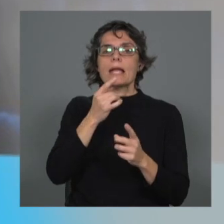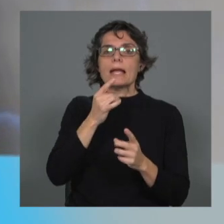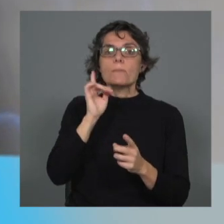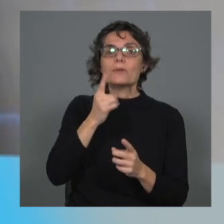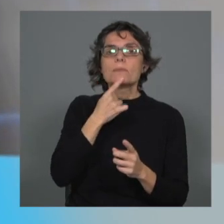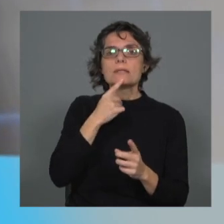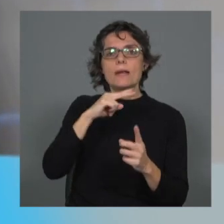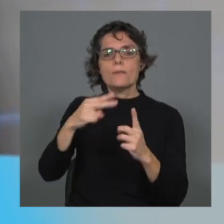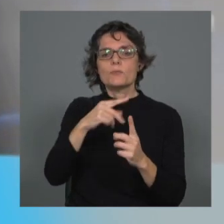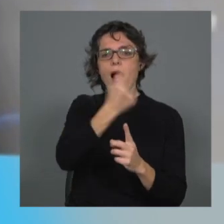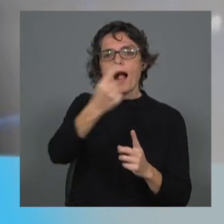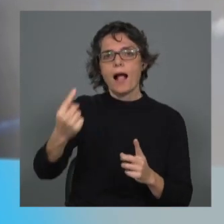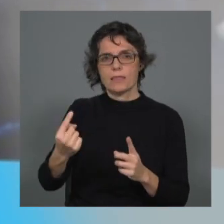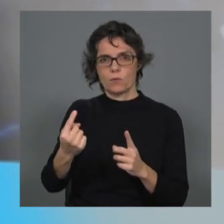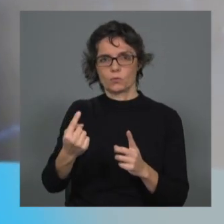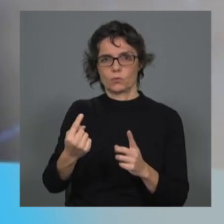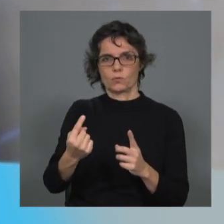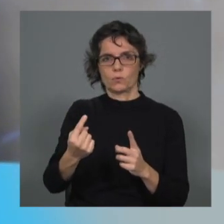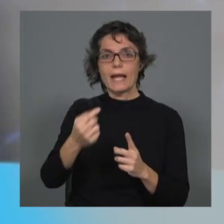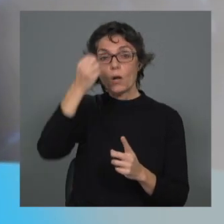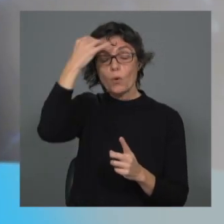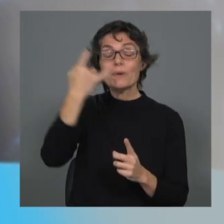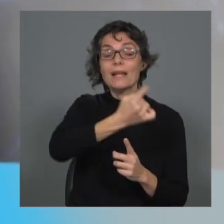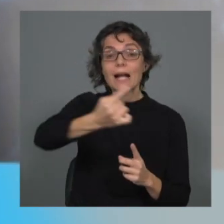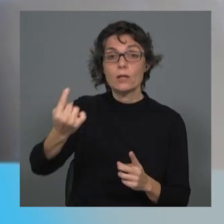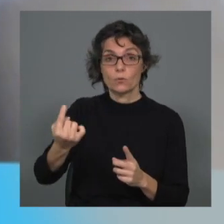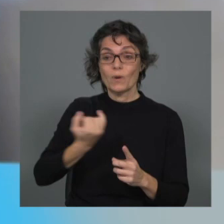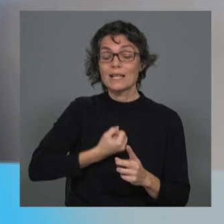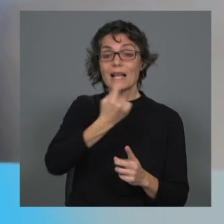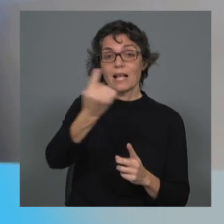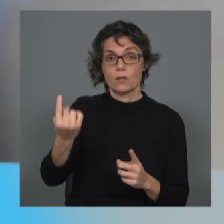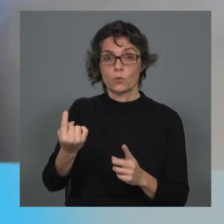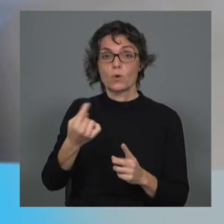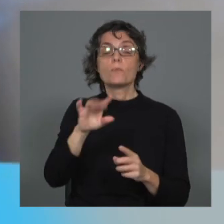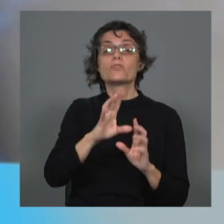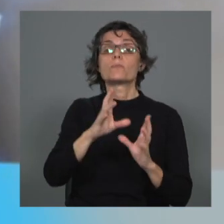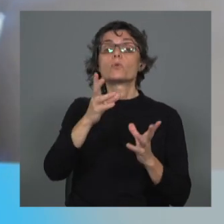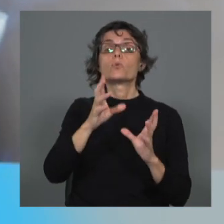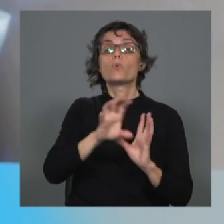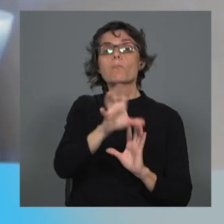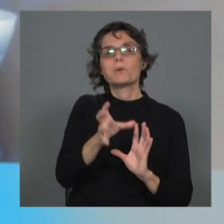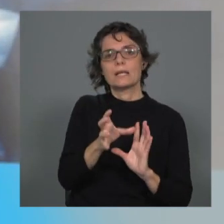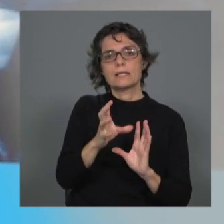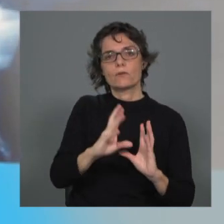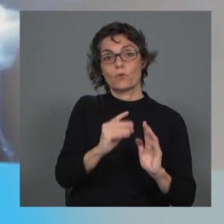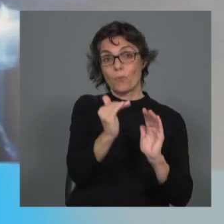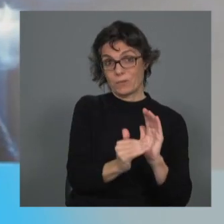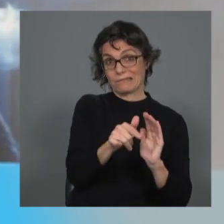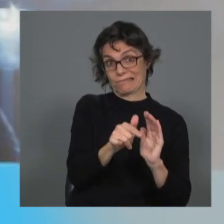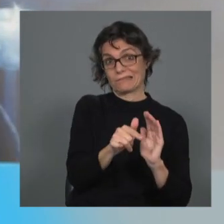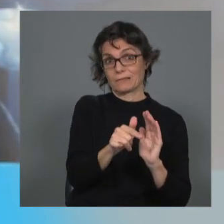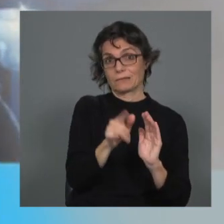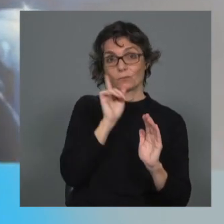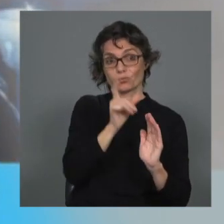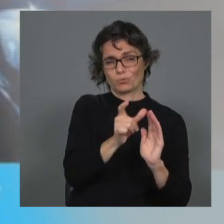exemplo, nos países menos desenvolvidos, o papel das mulheres é crucial. As mulheres,